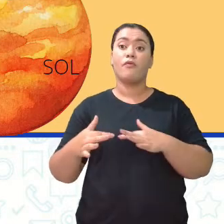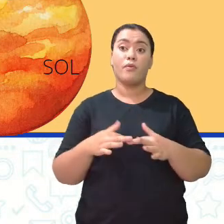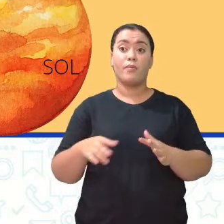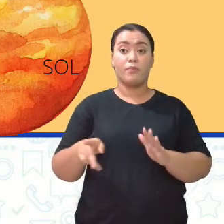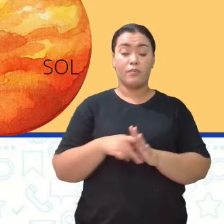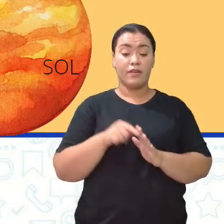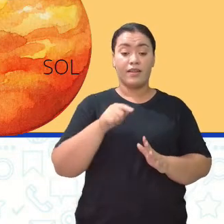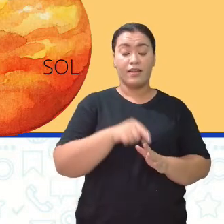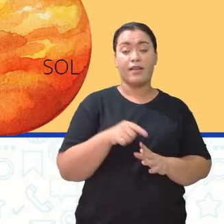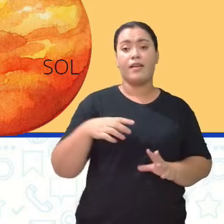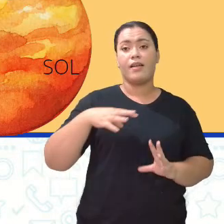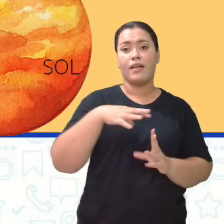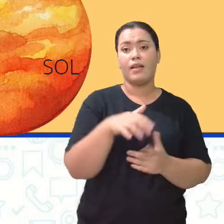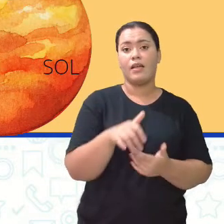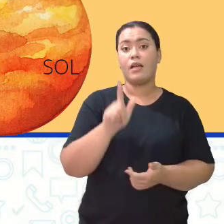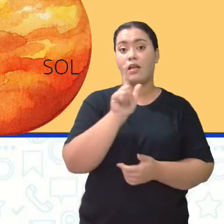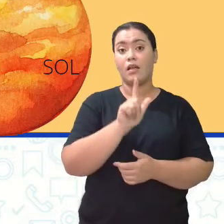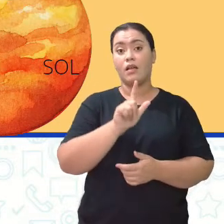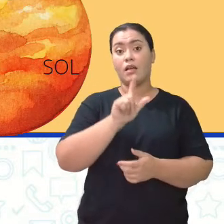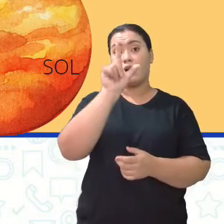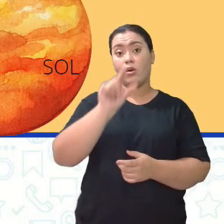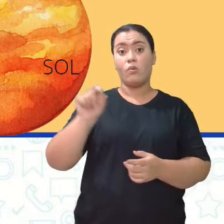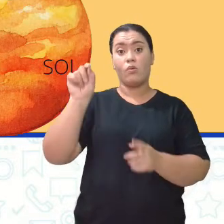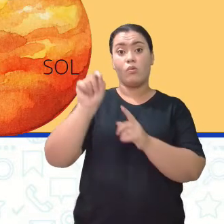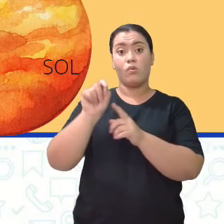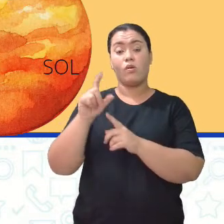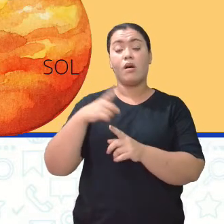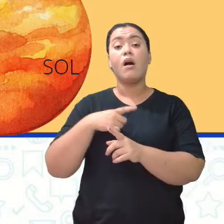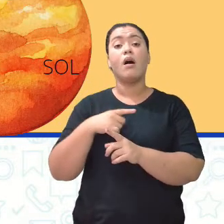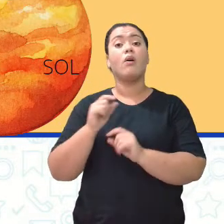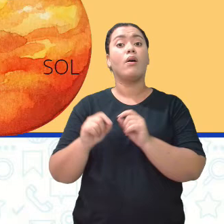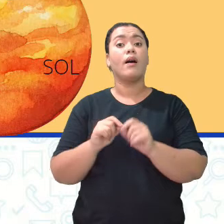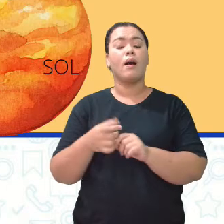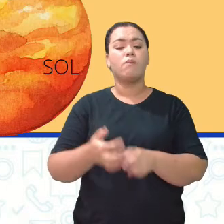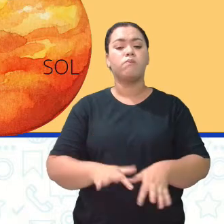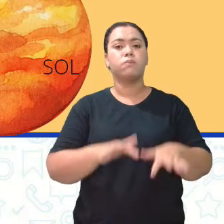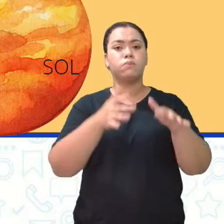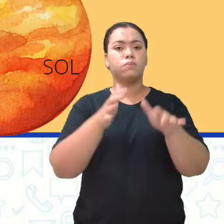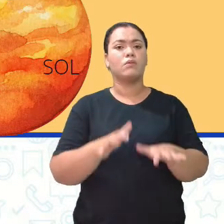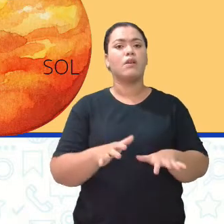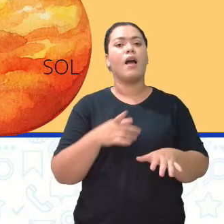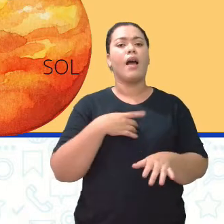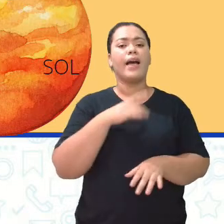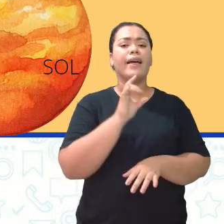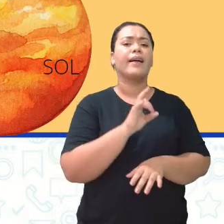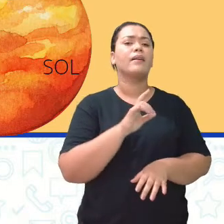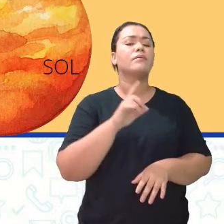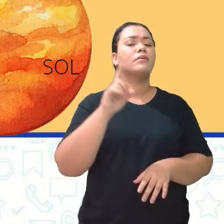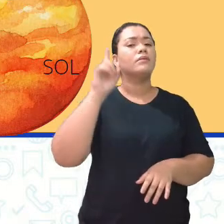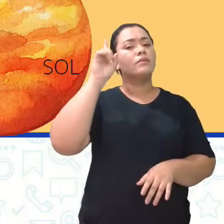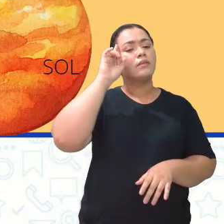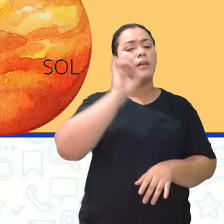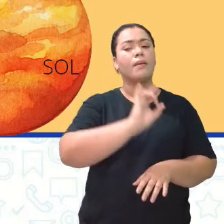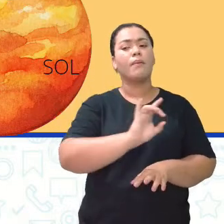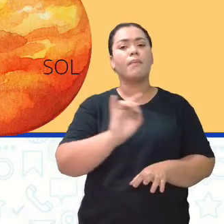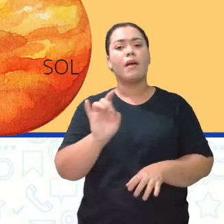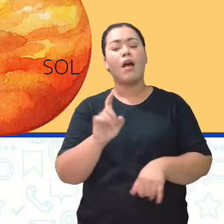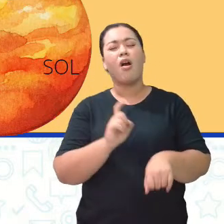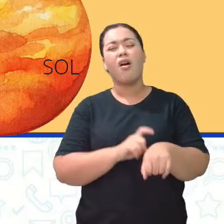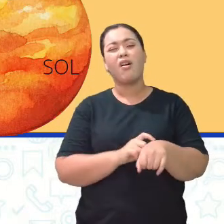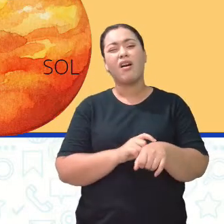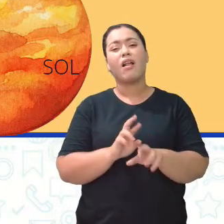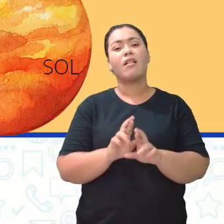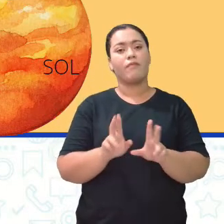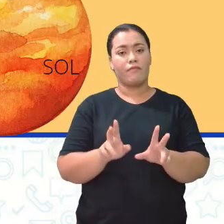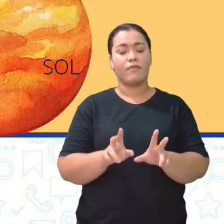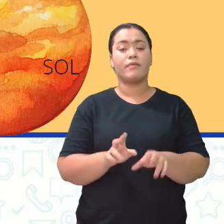da Terra e da Lua, as marés vão ocorrendo cada dia em horários ligeiramente diferentes. E é aquilo que eu